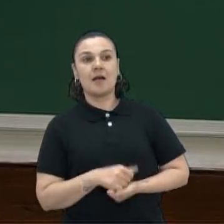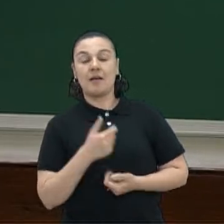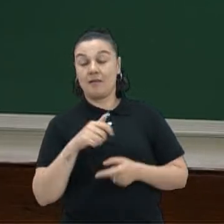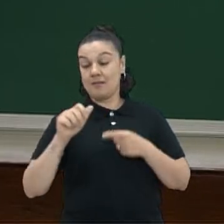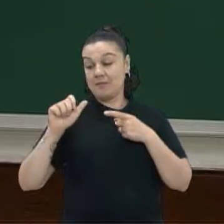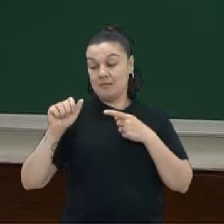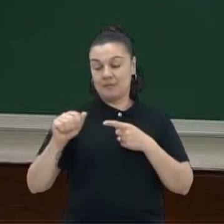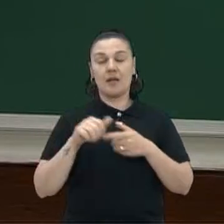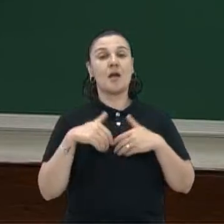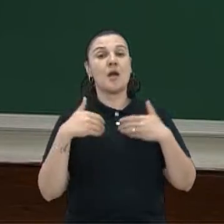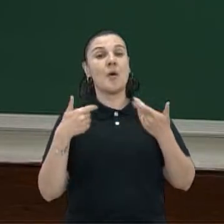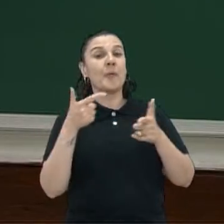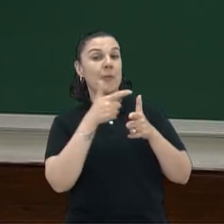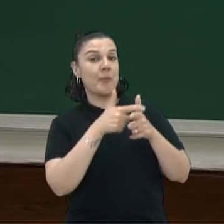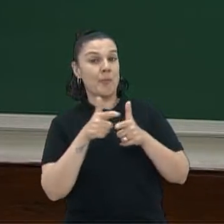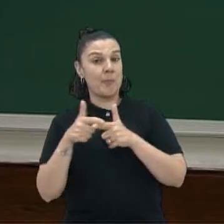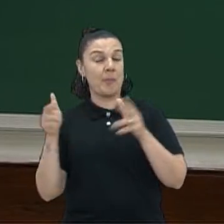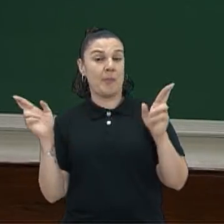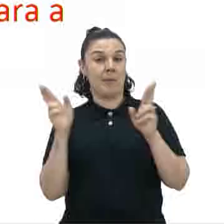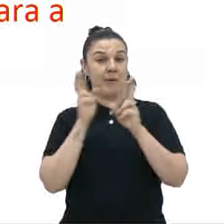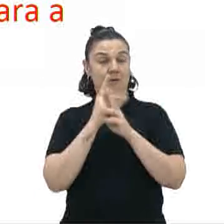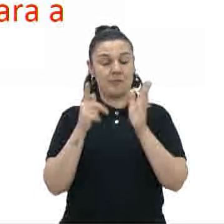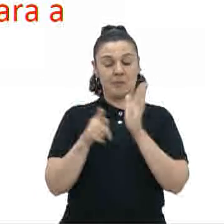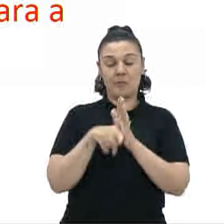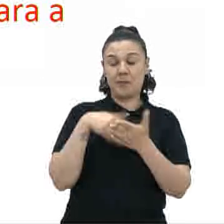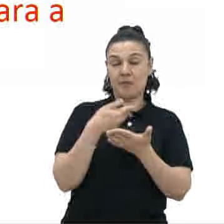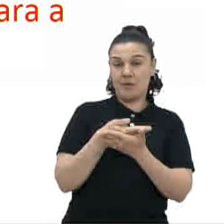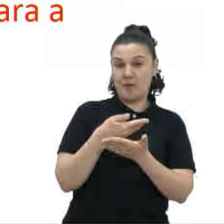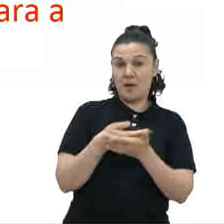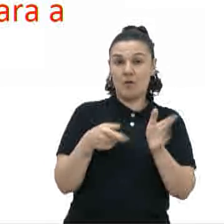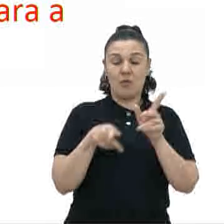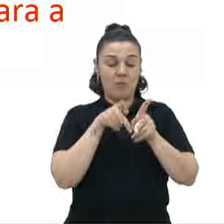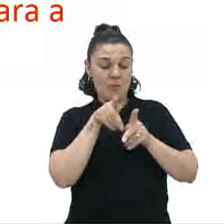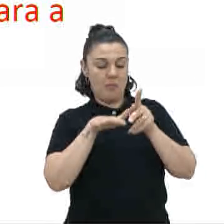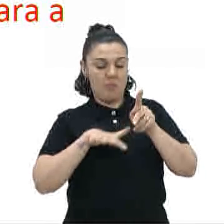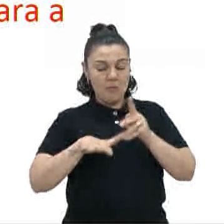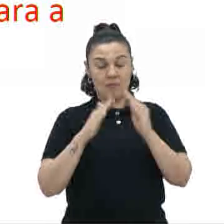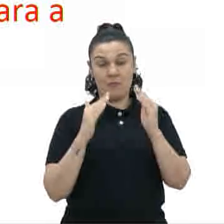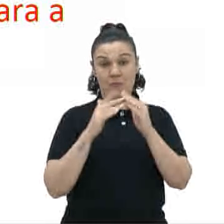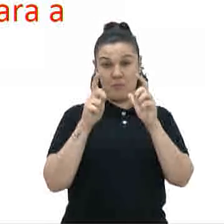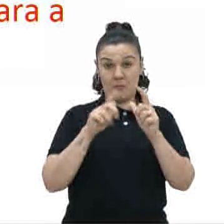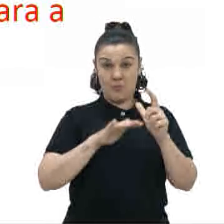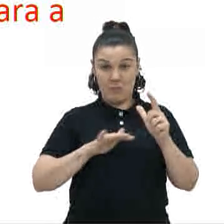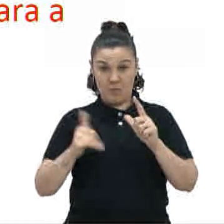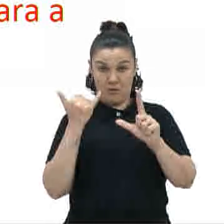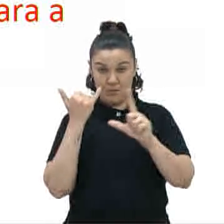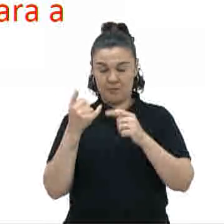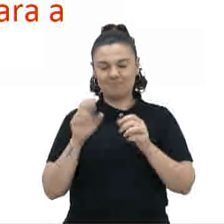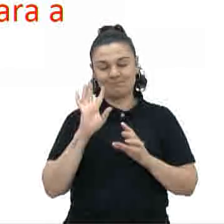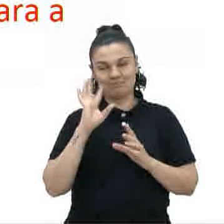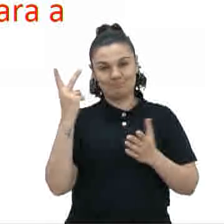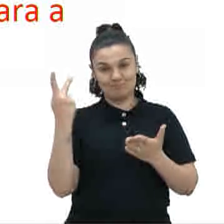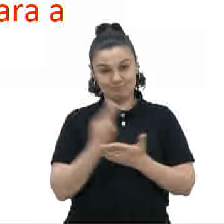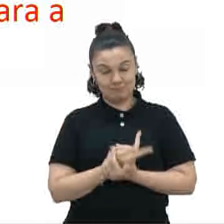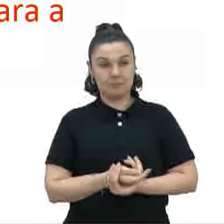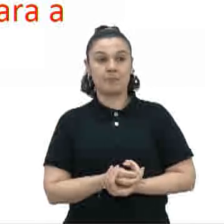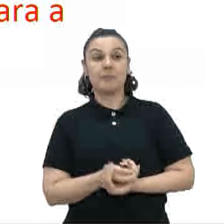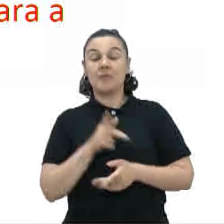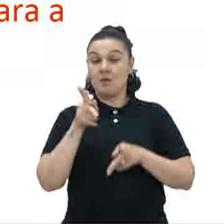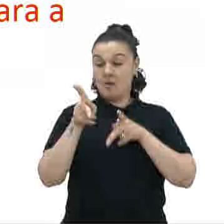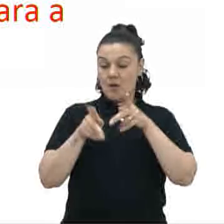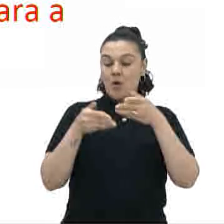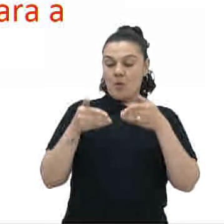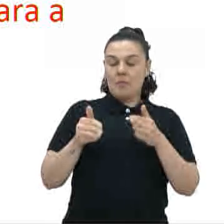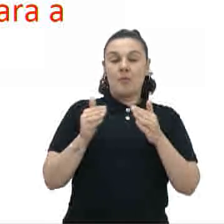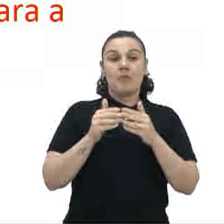Letra A. Qual problema relacionado a esta aula a população que vive neste lugar enfrenta? A população do